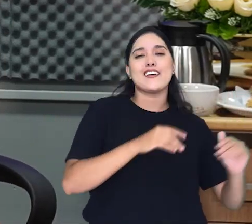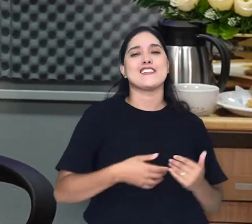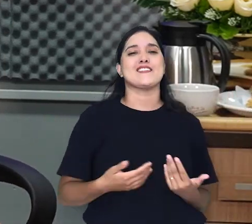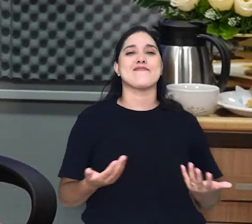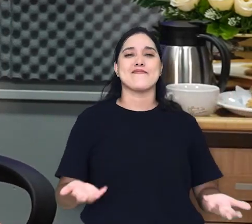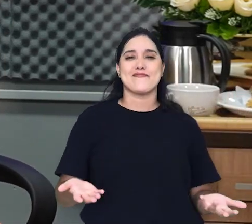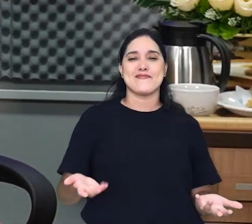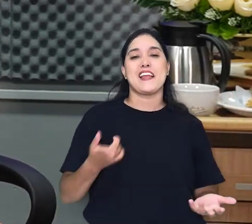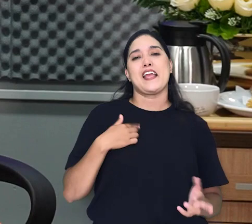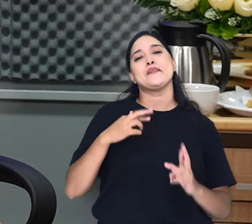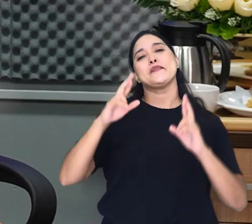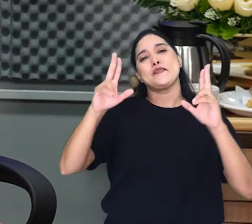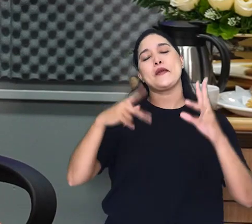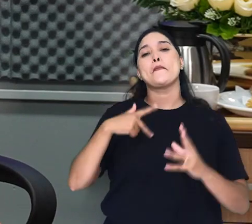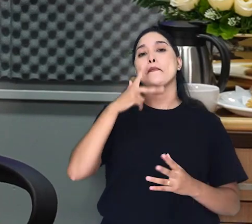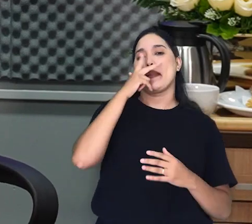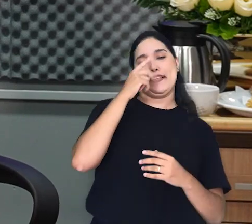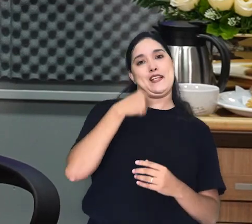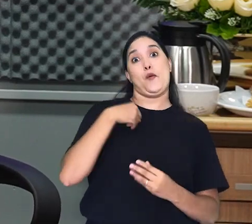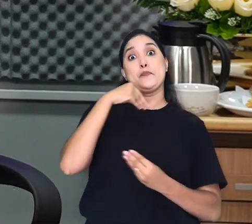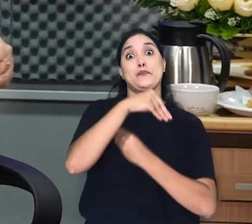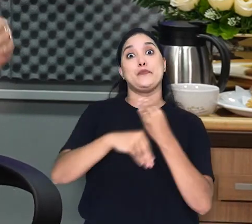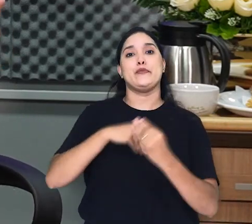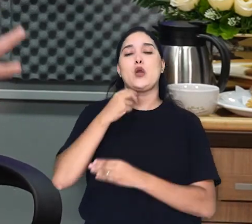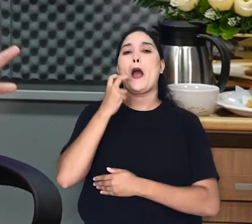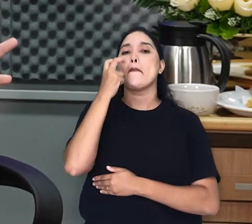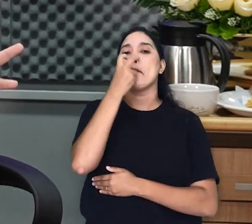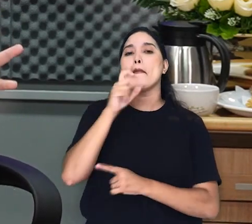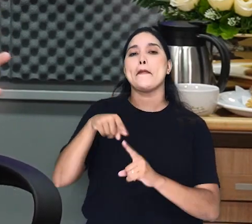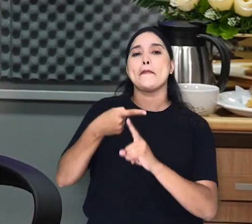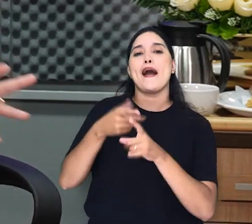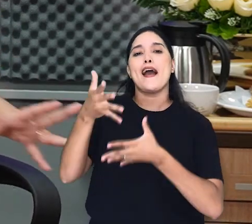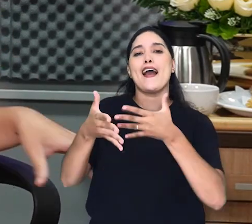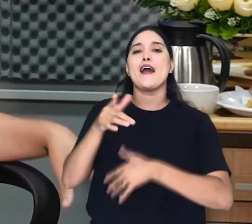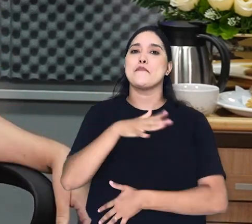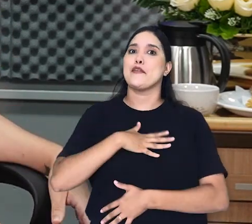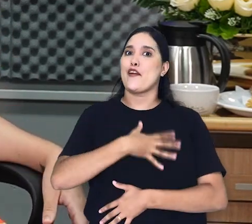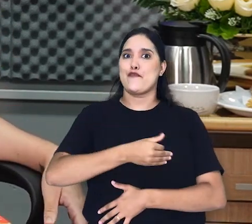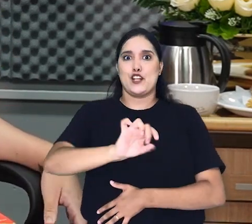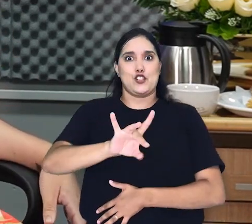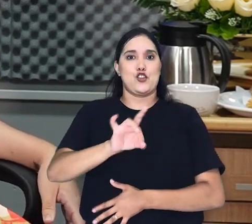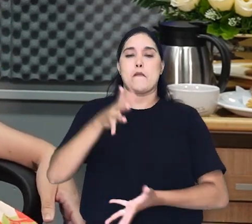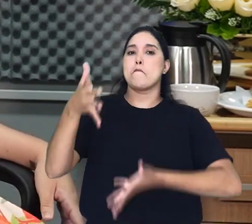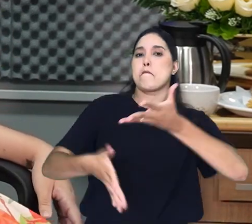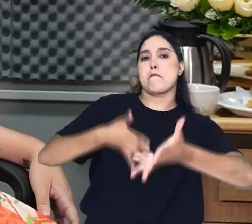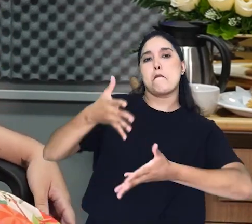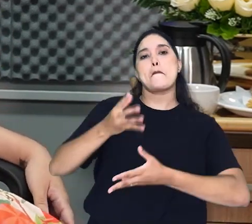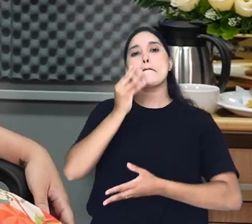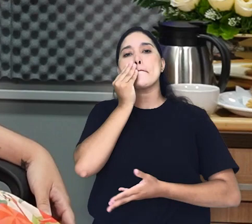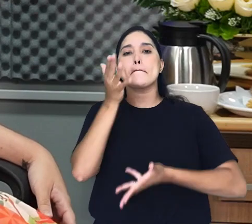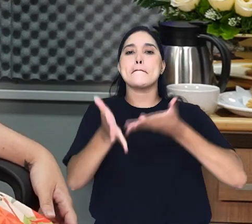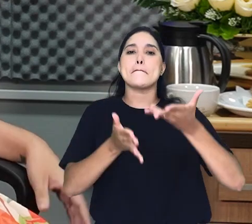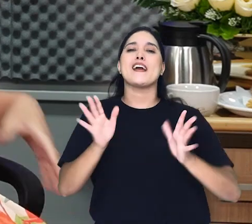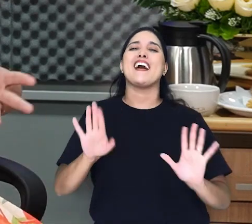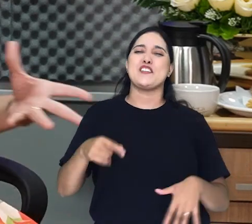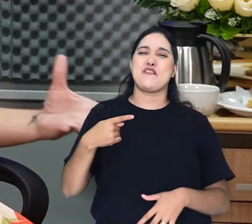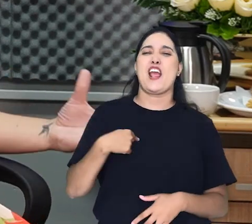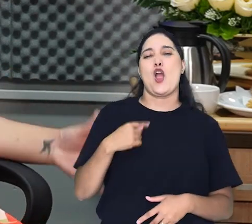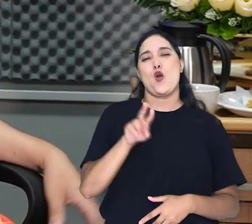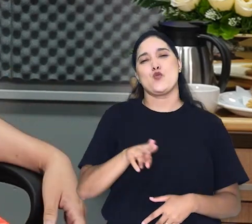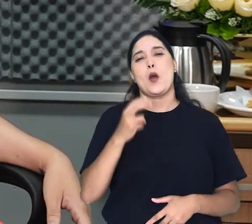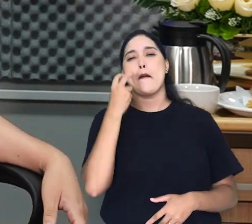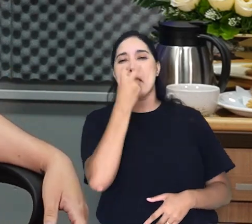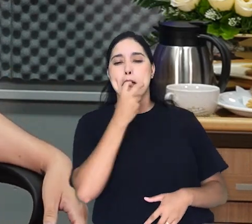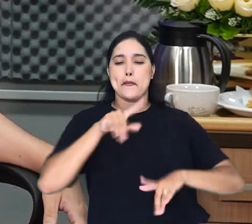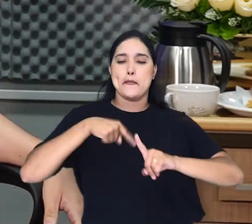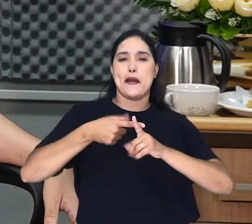também estimulo nos sinais com ela. E ela conversa com ele assim, as situações que ela diz, mamãe, mas ele não me entendeu. Mamãe, como é que